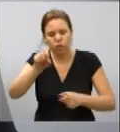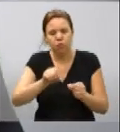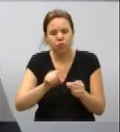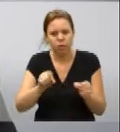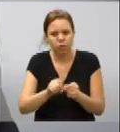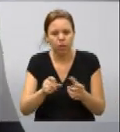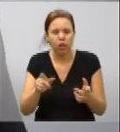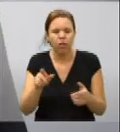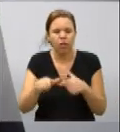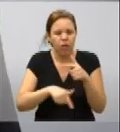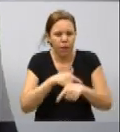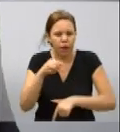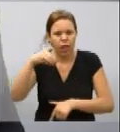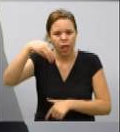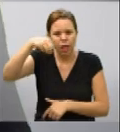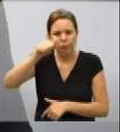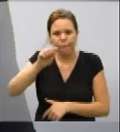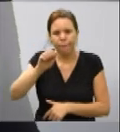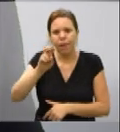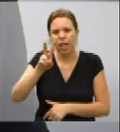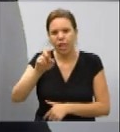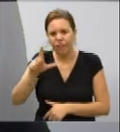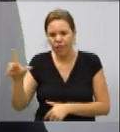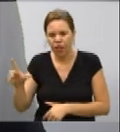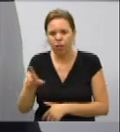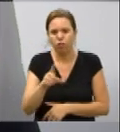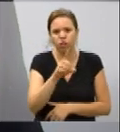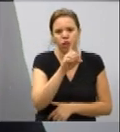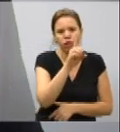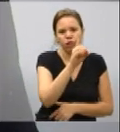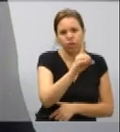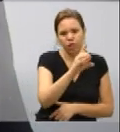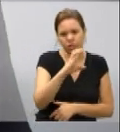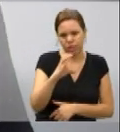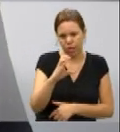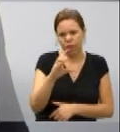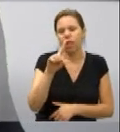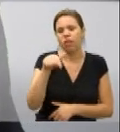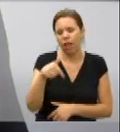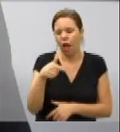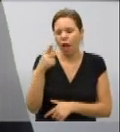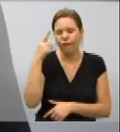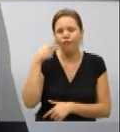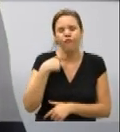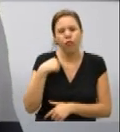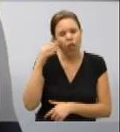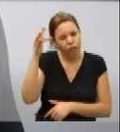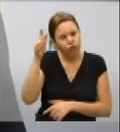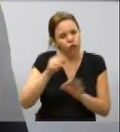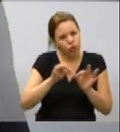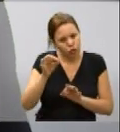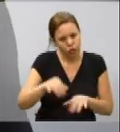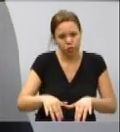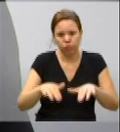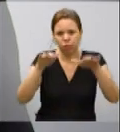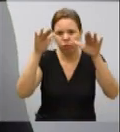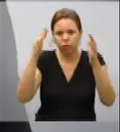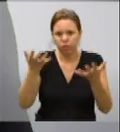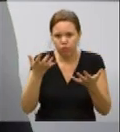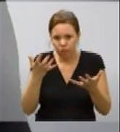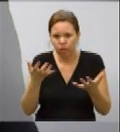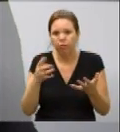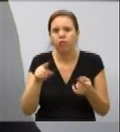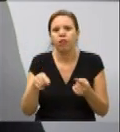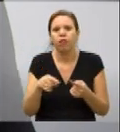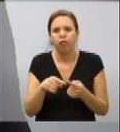Trabalhar com Marvel, DC, tá nos projetos, nos planos? Claro, sempre desde criança, e esse é o que a gente